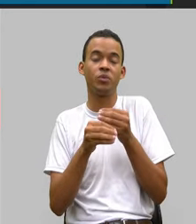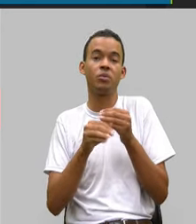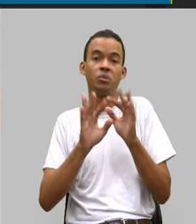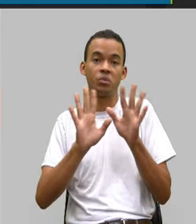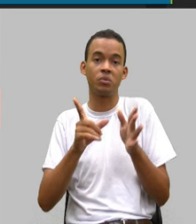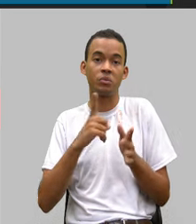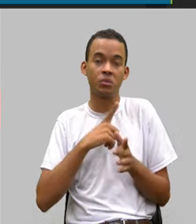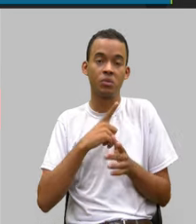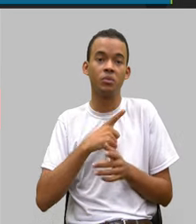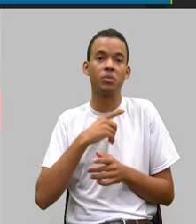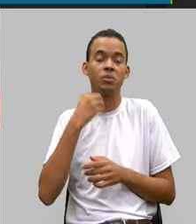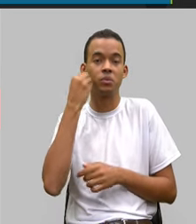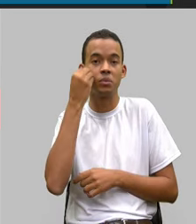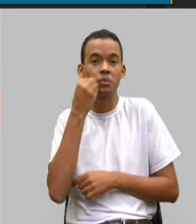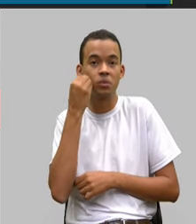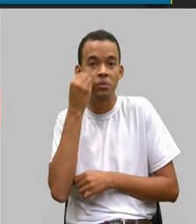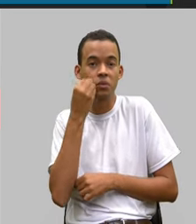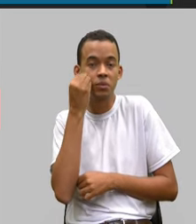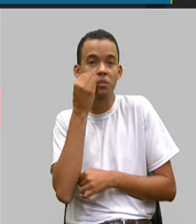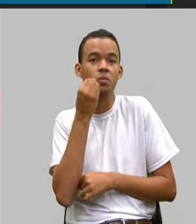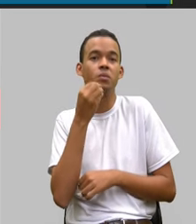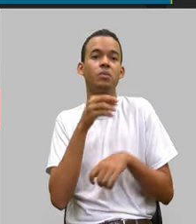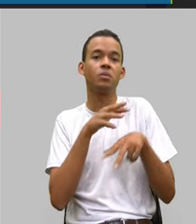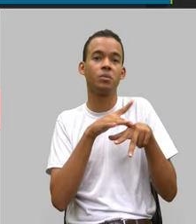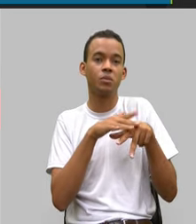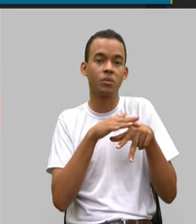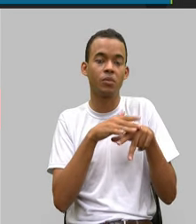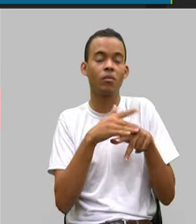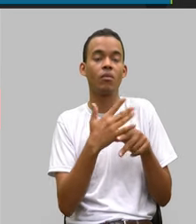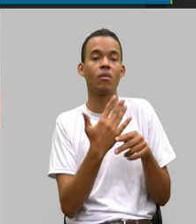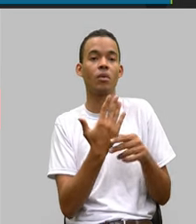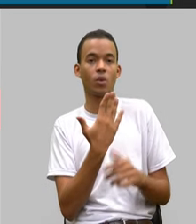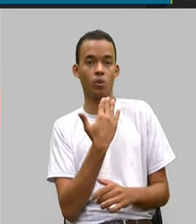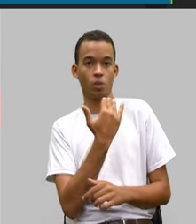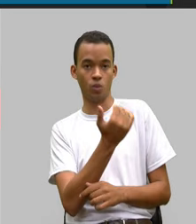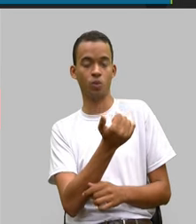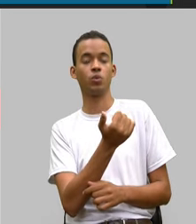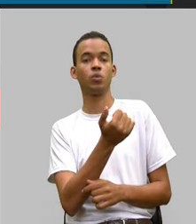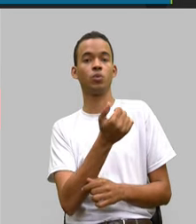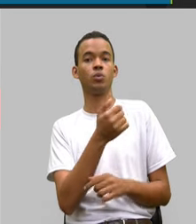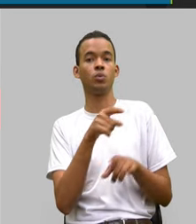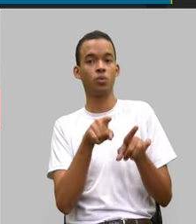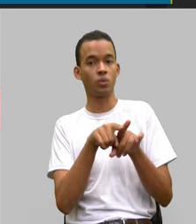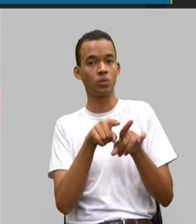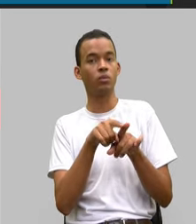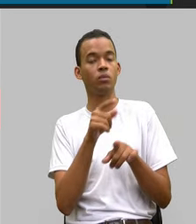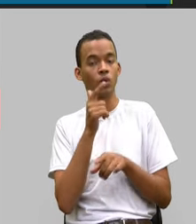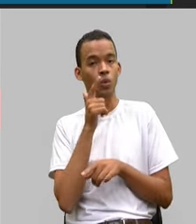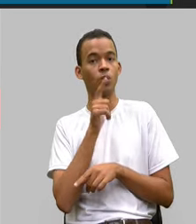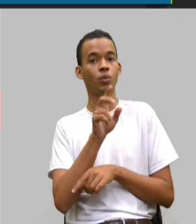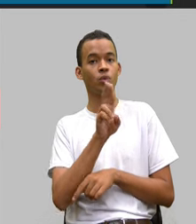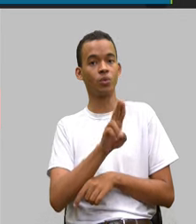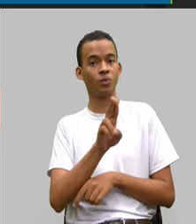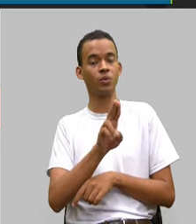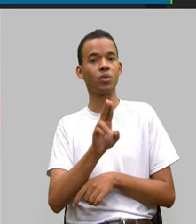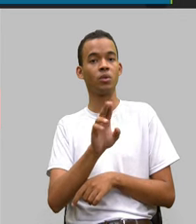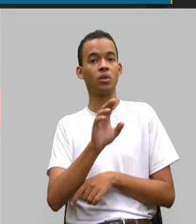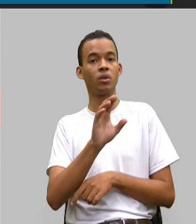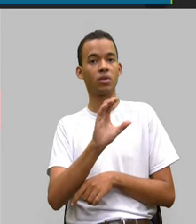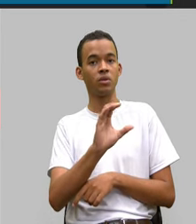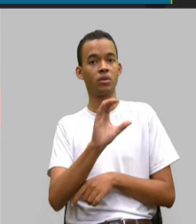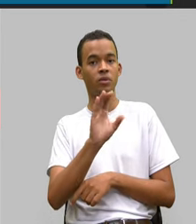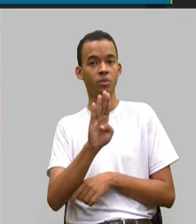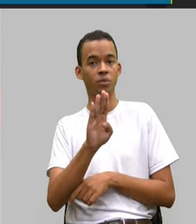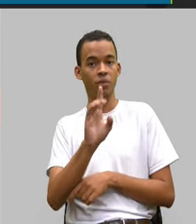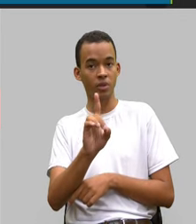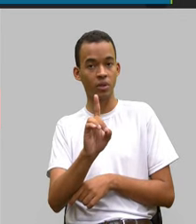de pacientes que nos procuraram e usam a o AB diol para diminuir o uso da